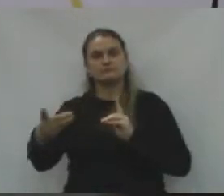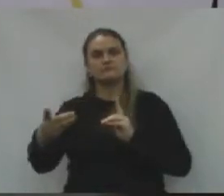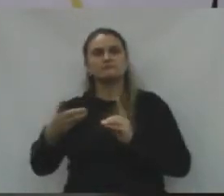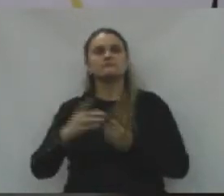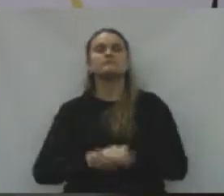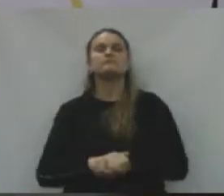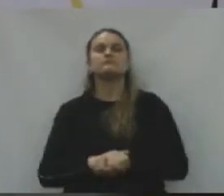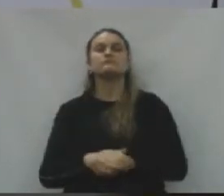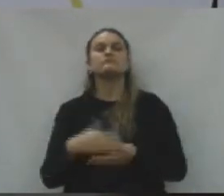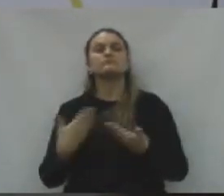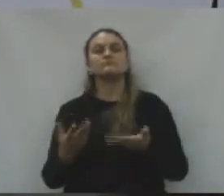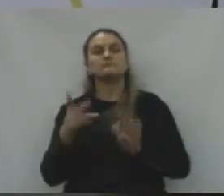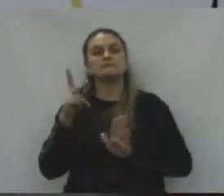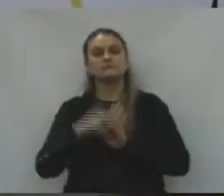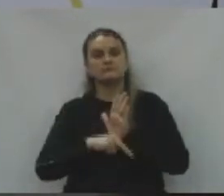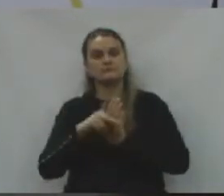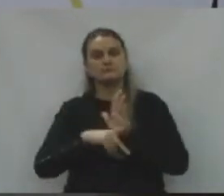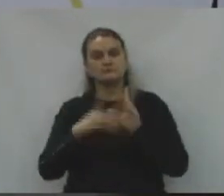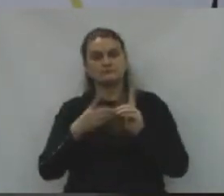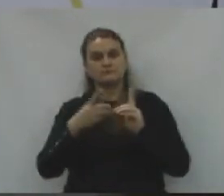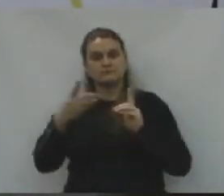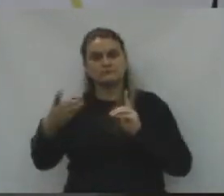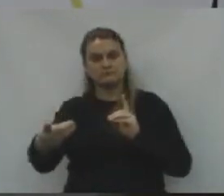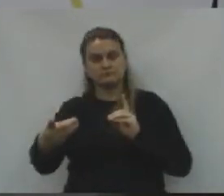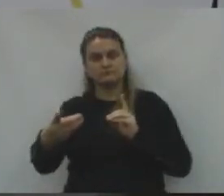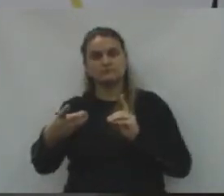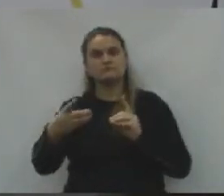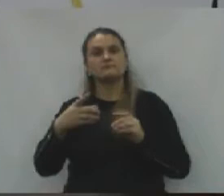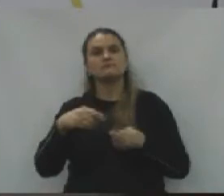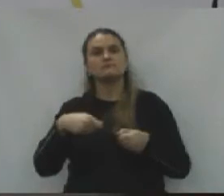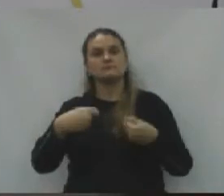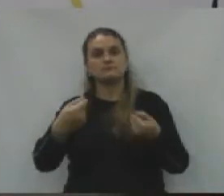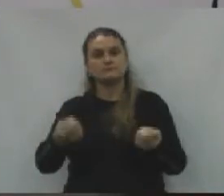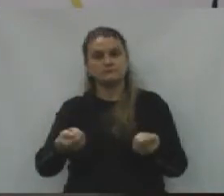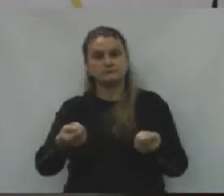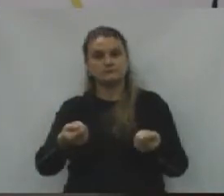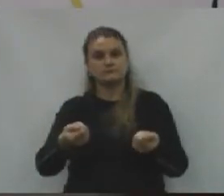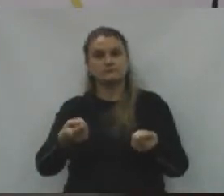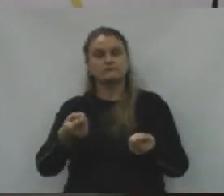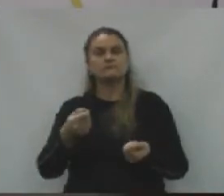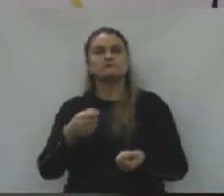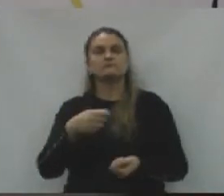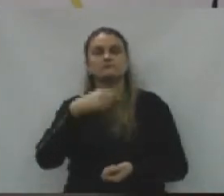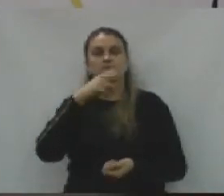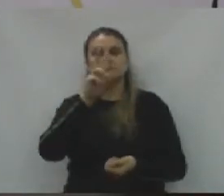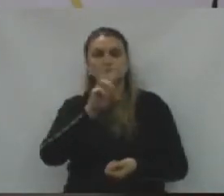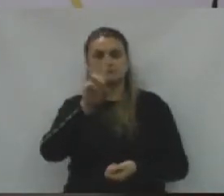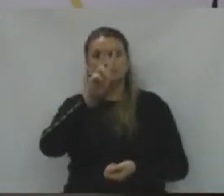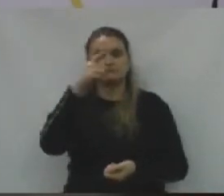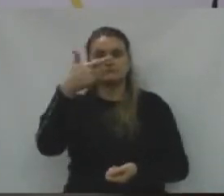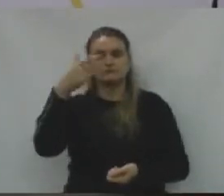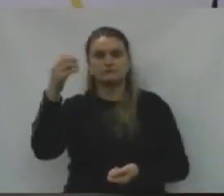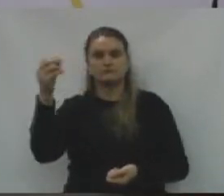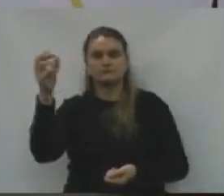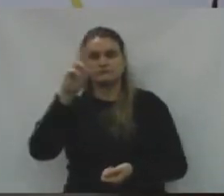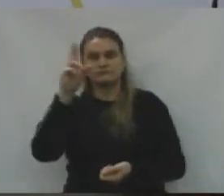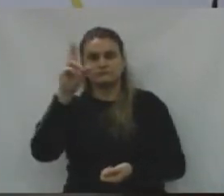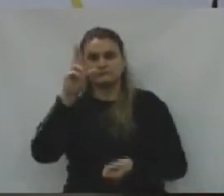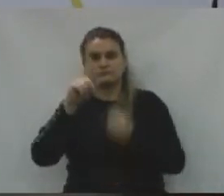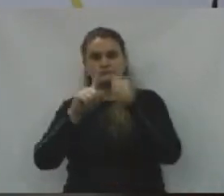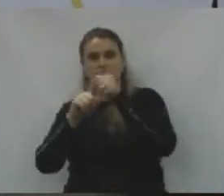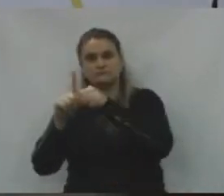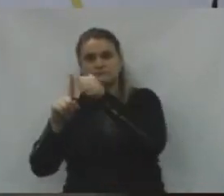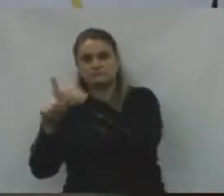extensão. Esses projetos de extensão é que proporcionaram, por meio dessa bolsa de R$200 mensais que os